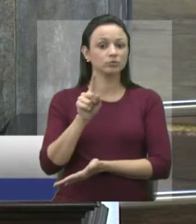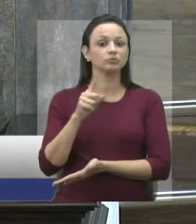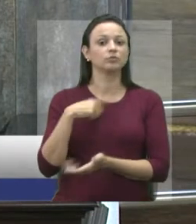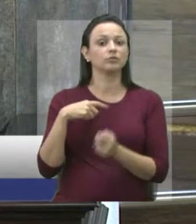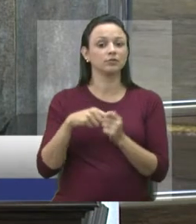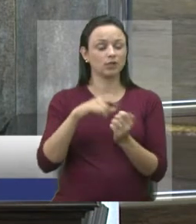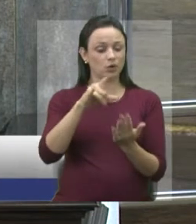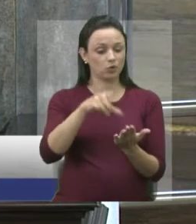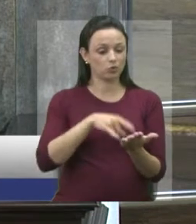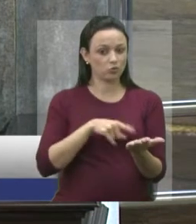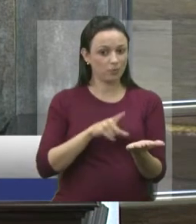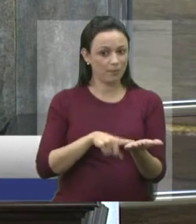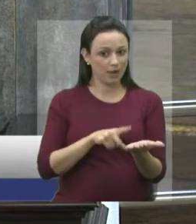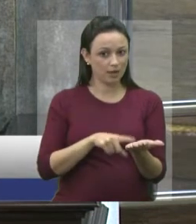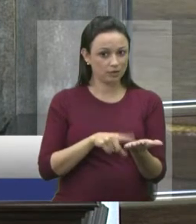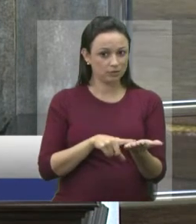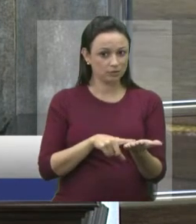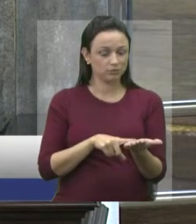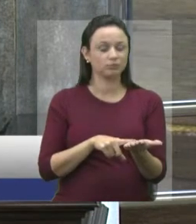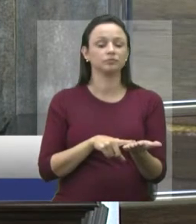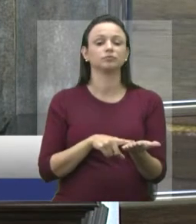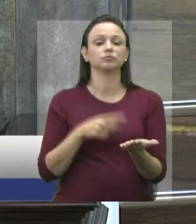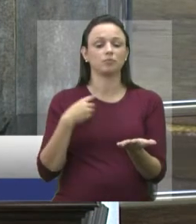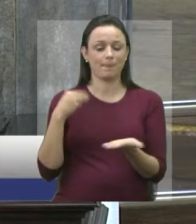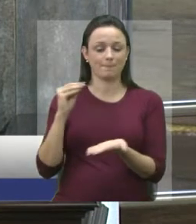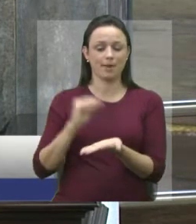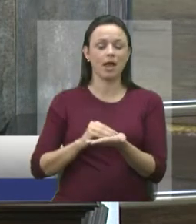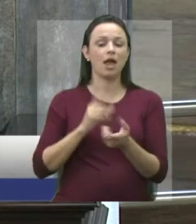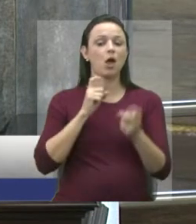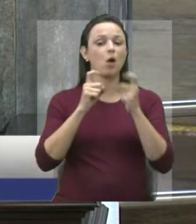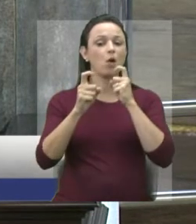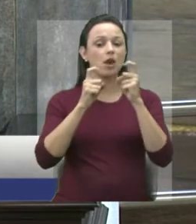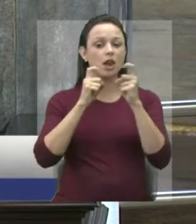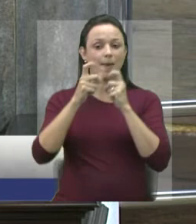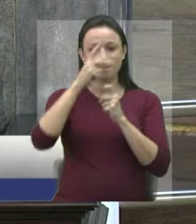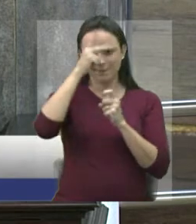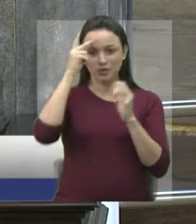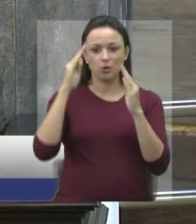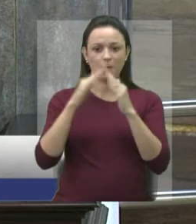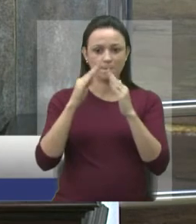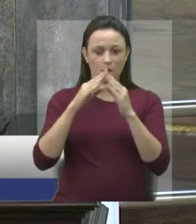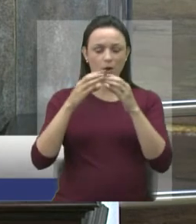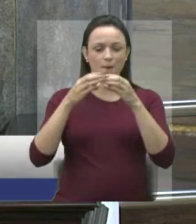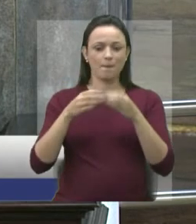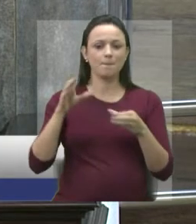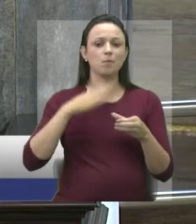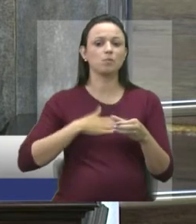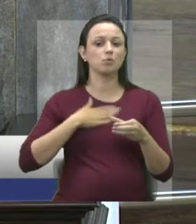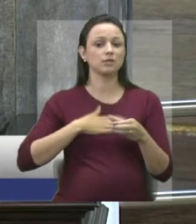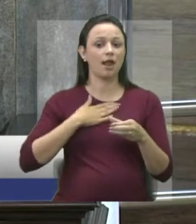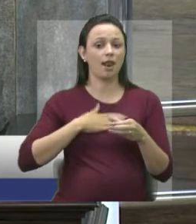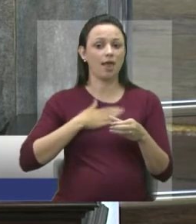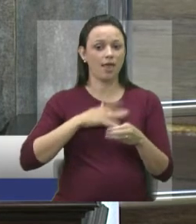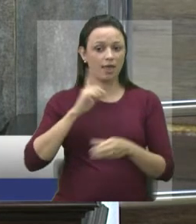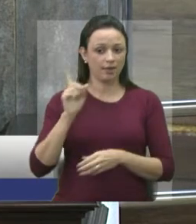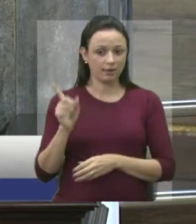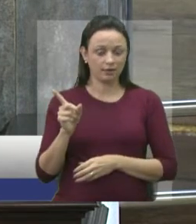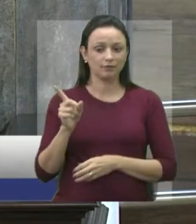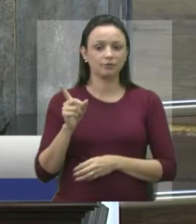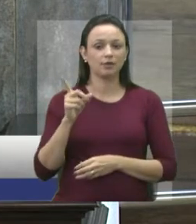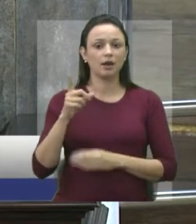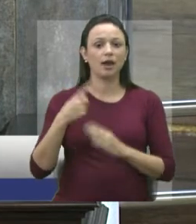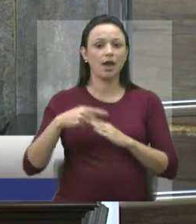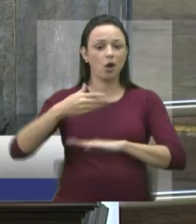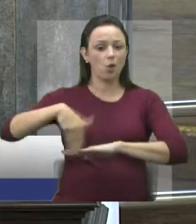documento, vou até marcar uma reunião com alguns moradores, inclusive do bairro de Pouso Alegre, que lá muitas ruas não tem.